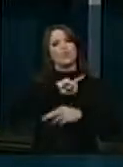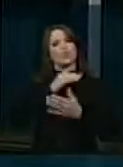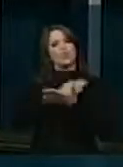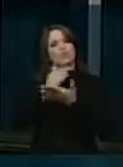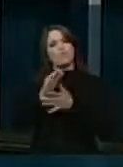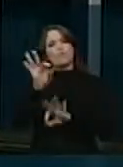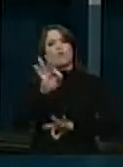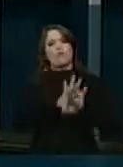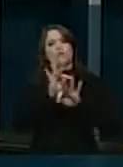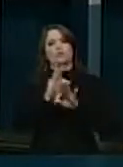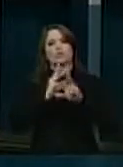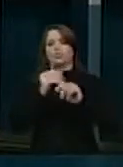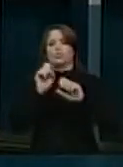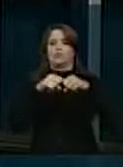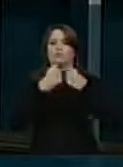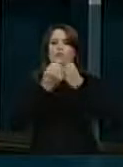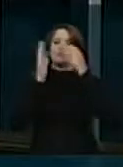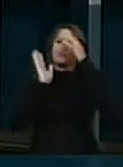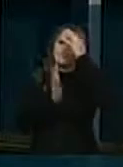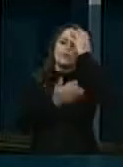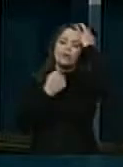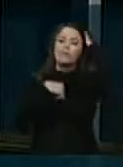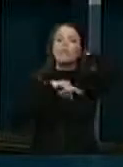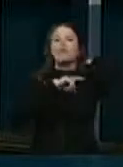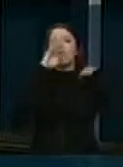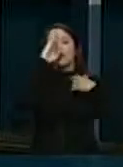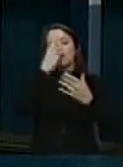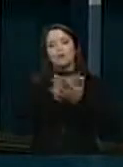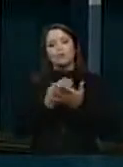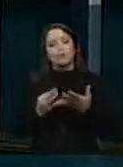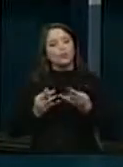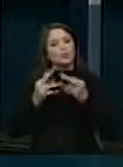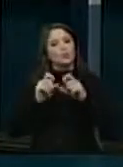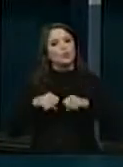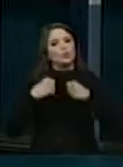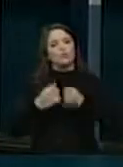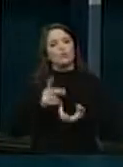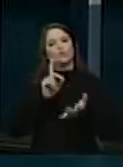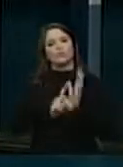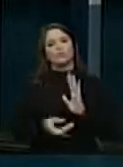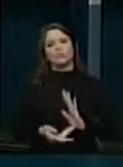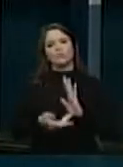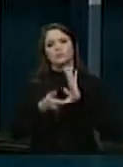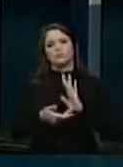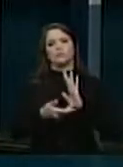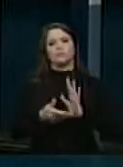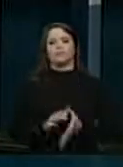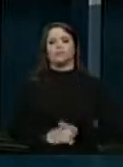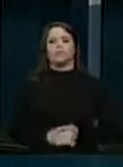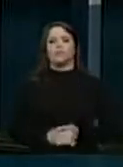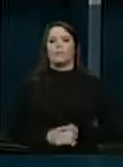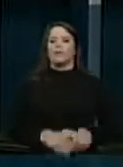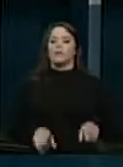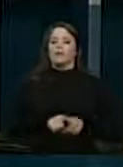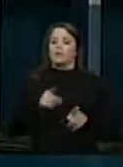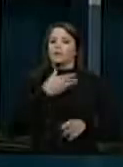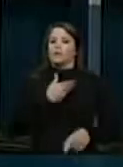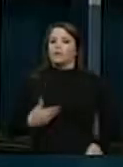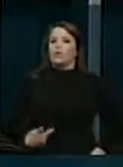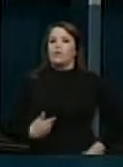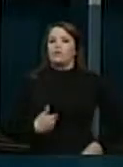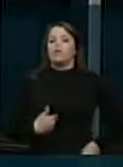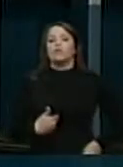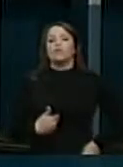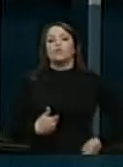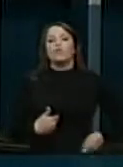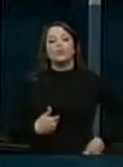começando a organizar esse seminário, porque acreditamos que todo o esforço do Parlamento brasileiro e do governo, junto